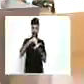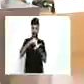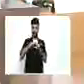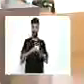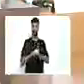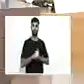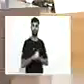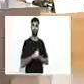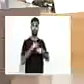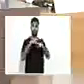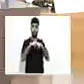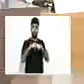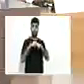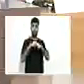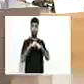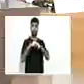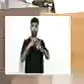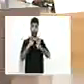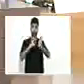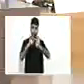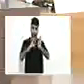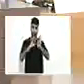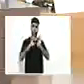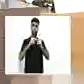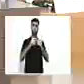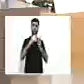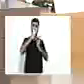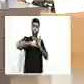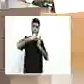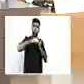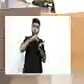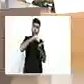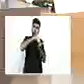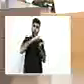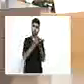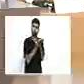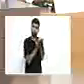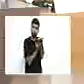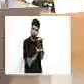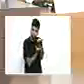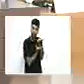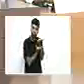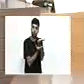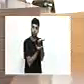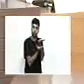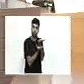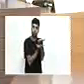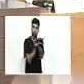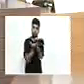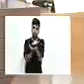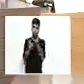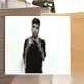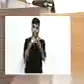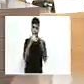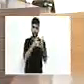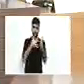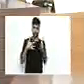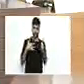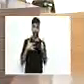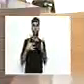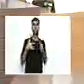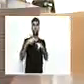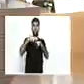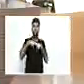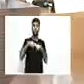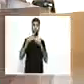repasses encaminhamos cópia de toda a documentação a esta curadoria da saúde pugnando